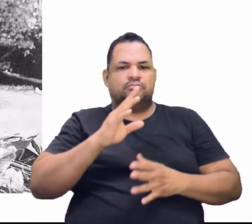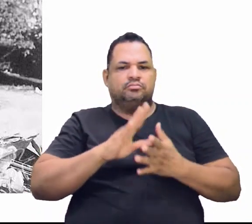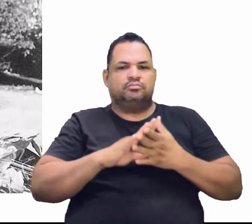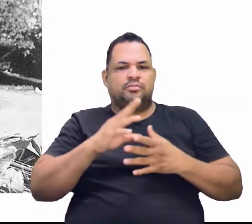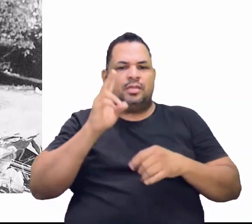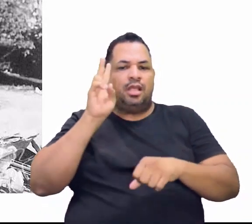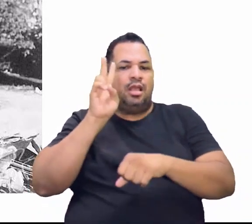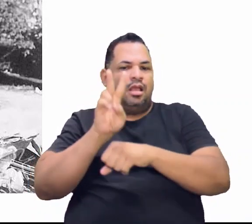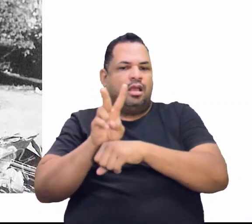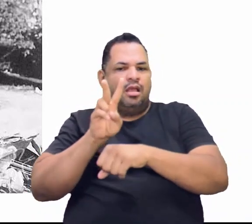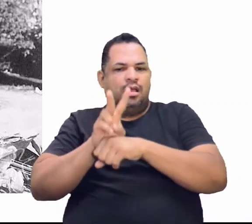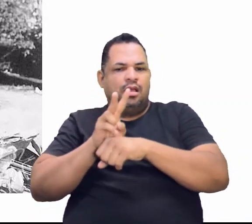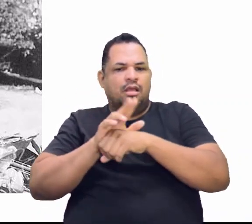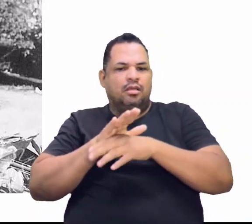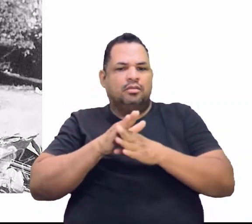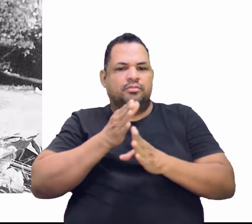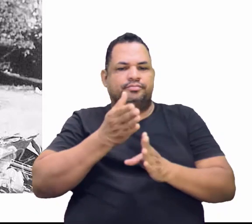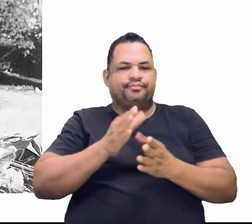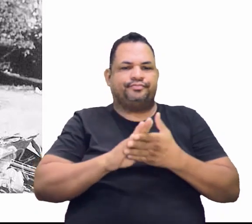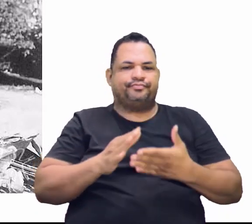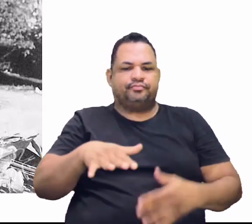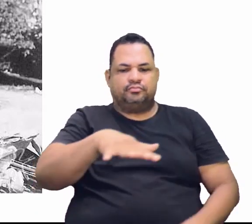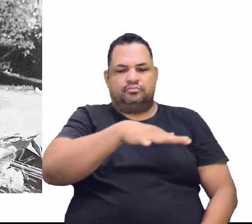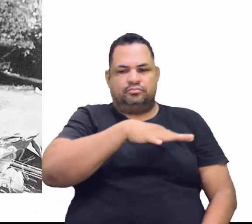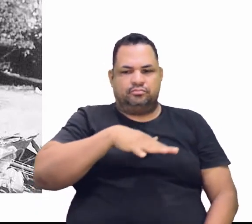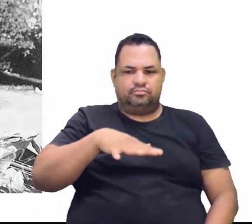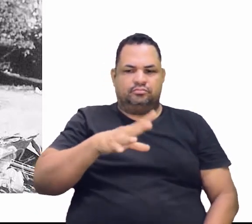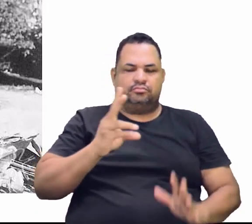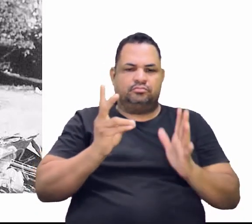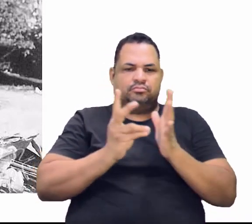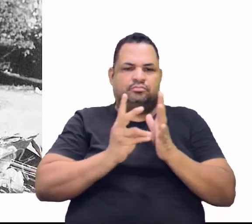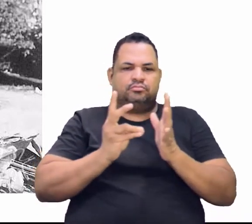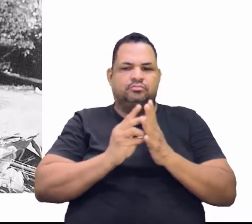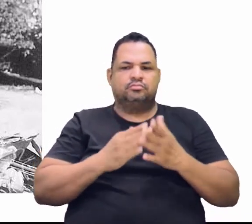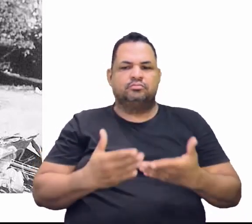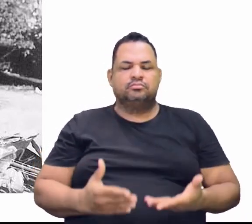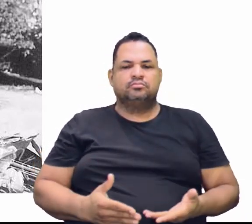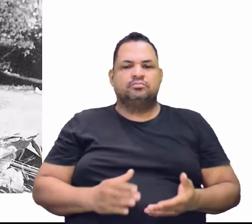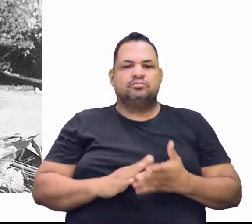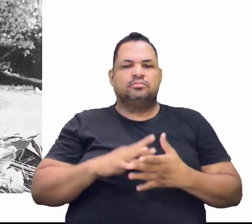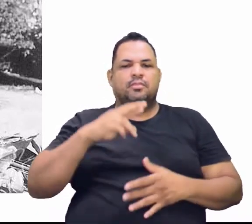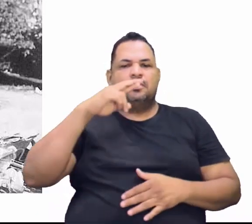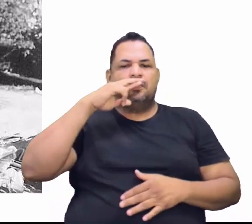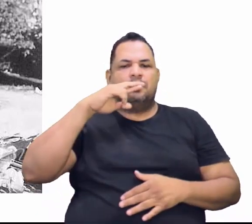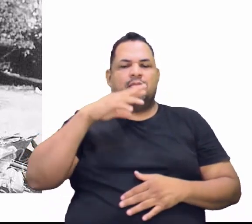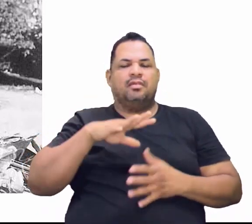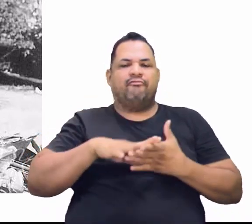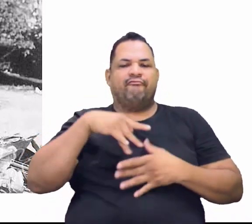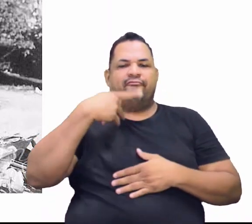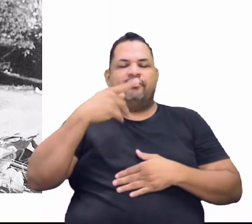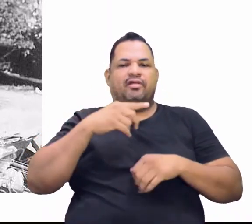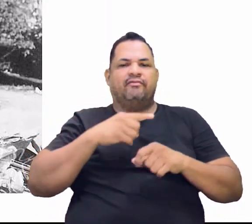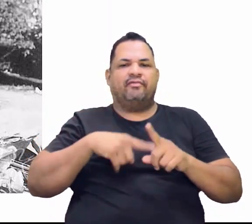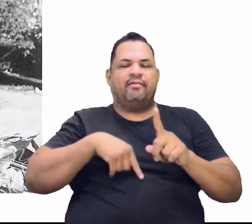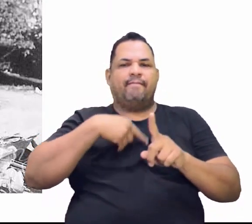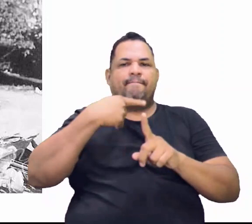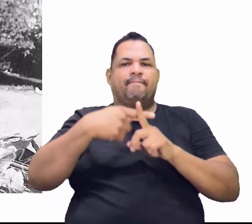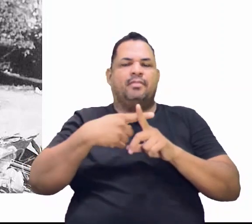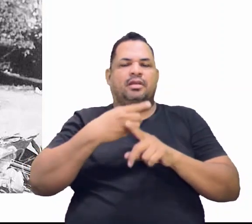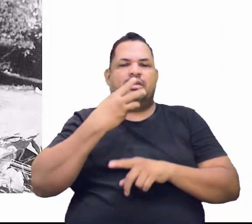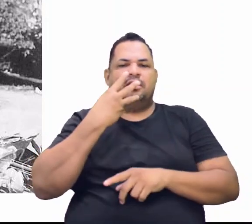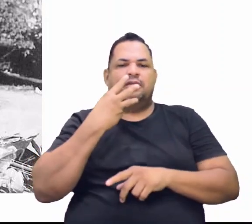a preservação dessa fronteira do seu espaço. Como eu falei, Rondon falava mais de